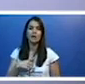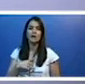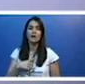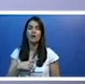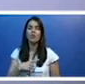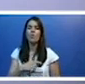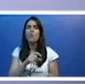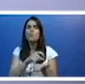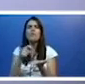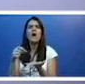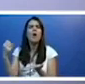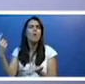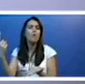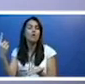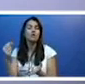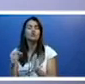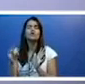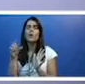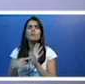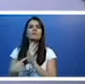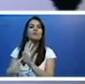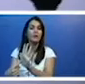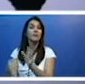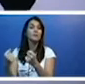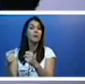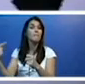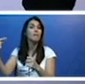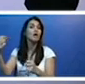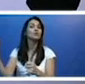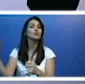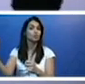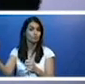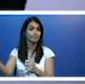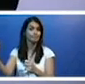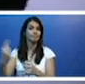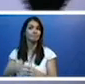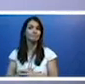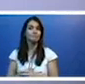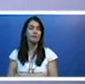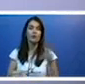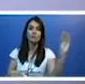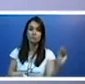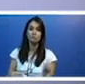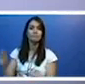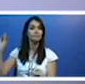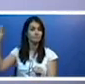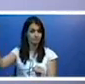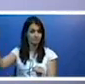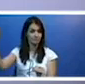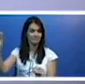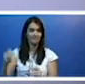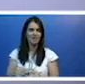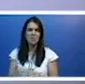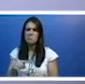precisa colocar o número, mas eu coloquei só para vocês verem que esse 1 aqui veio daqui, ele vai ficar aqui na